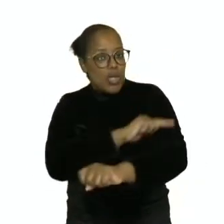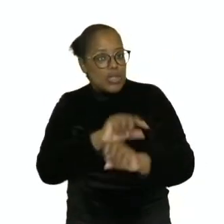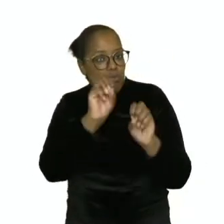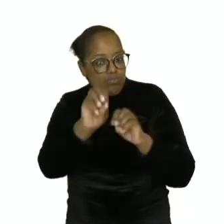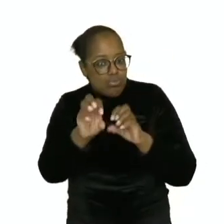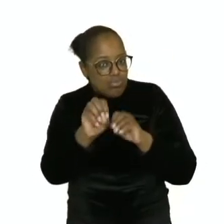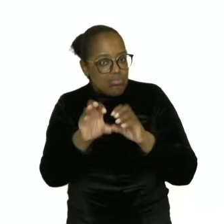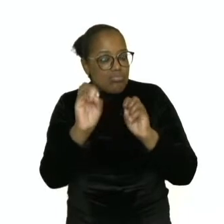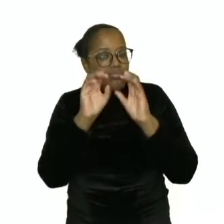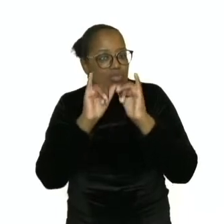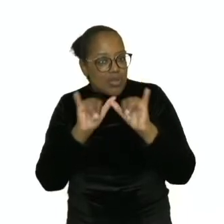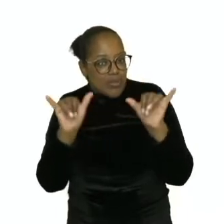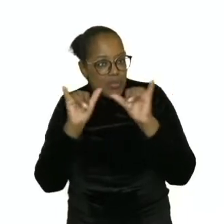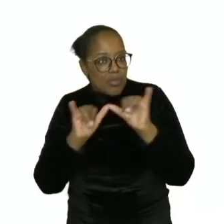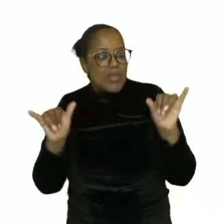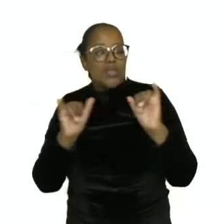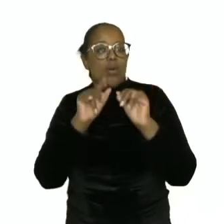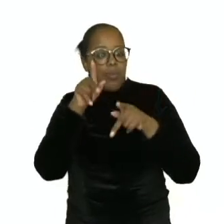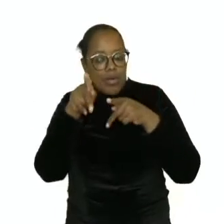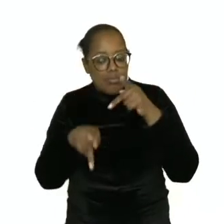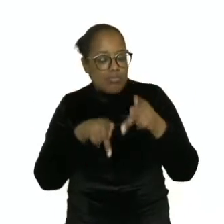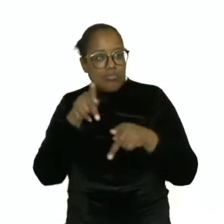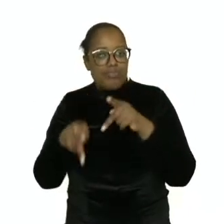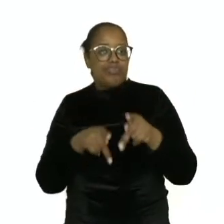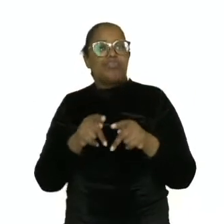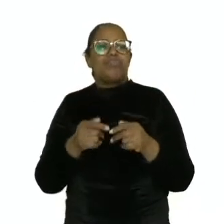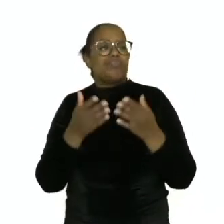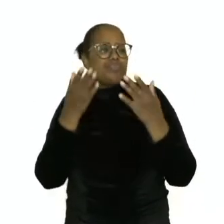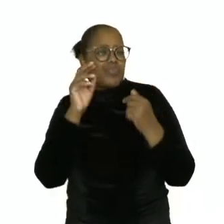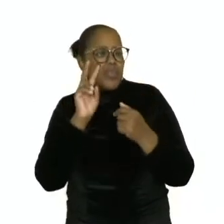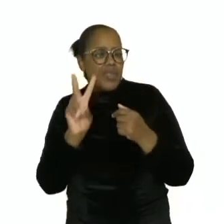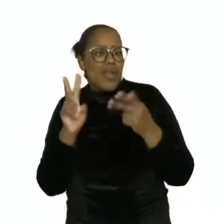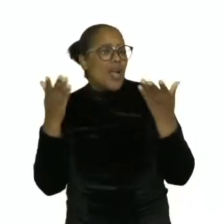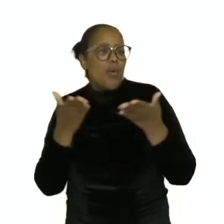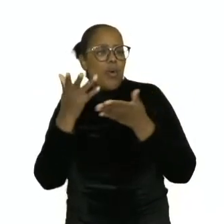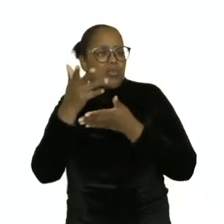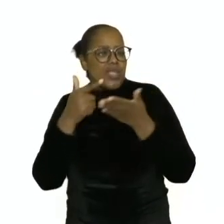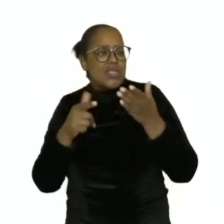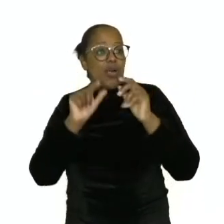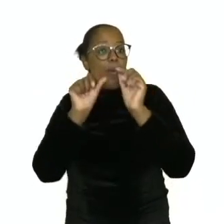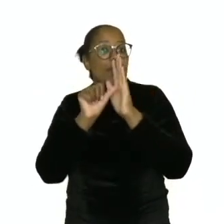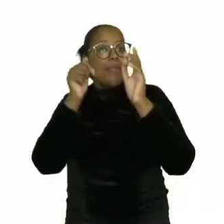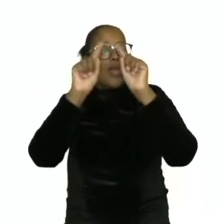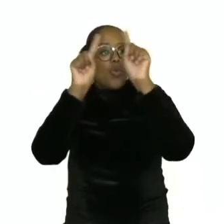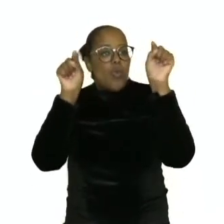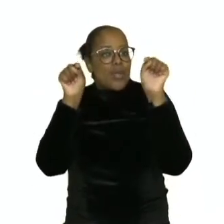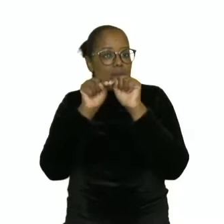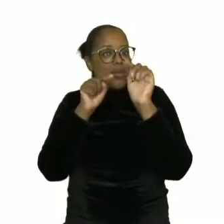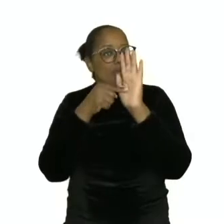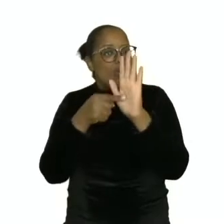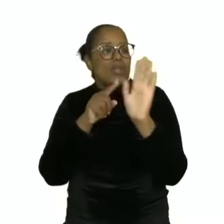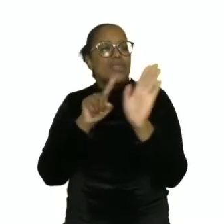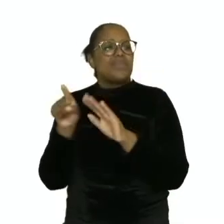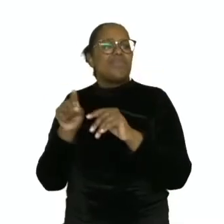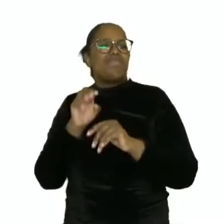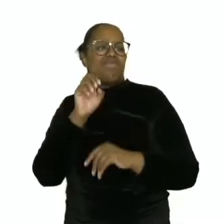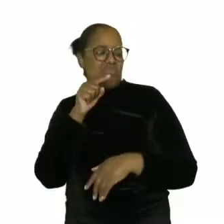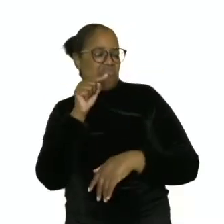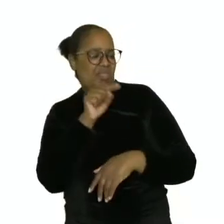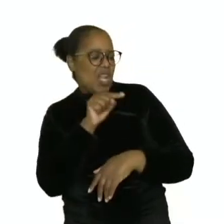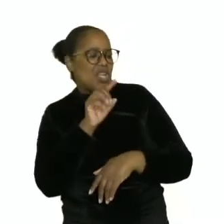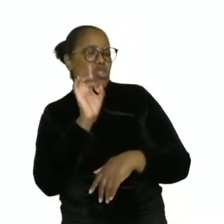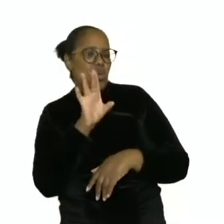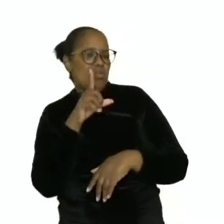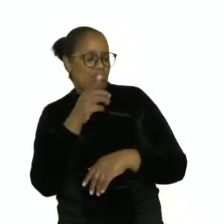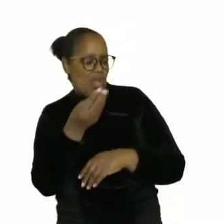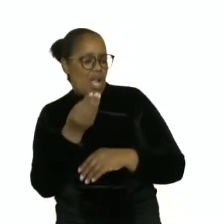transmitindo uma informação à população. Então vamos ver uma delas aqui. Primeiro quadrinho. Ele só está se